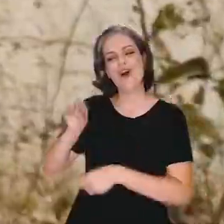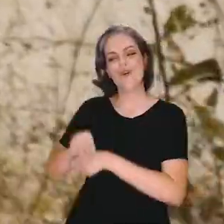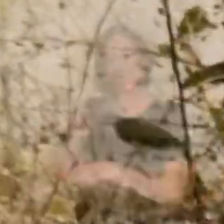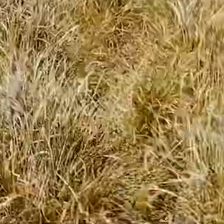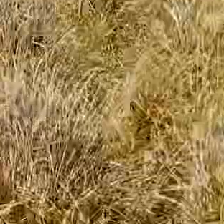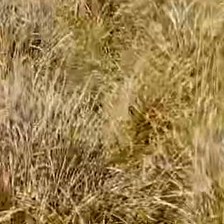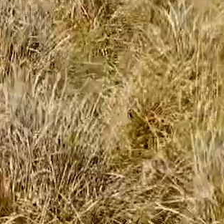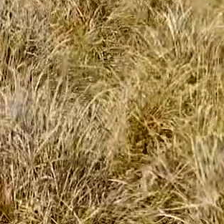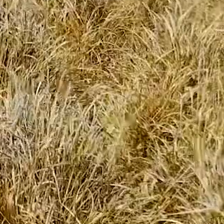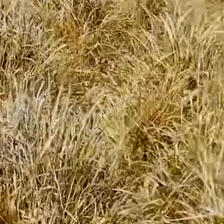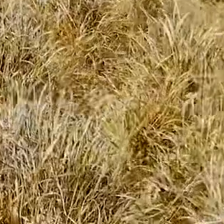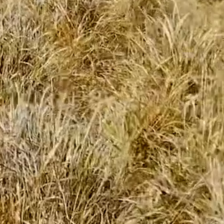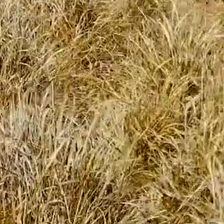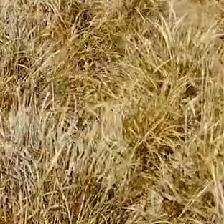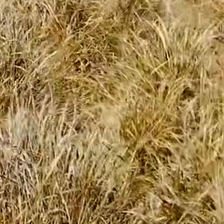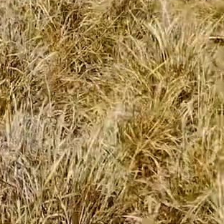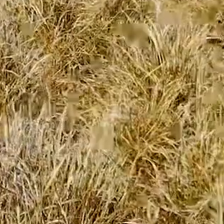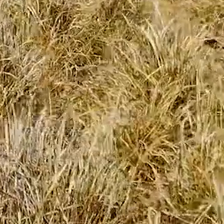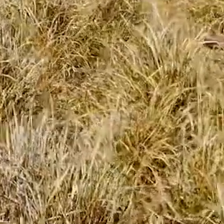continuar.